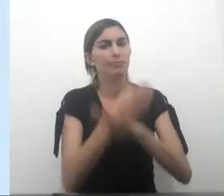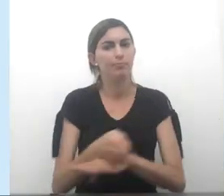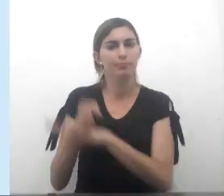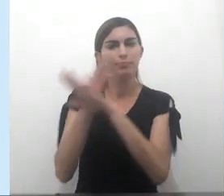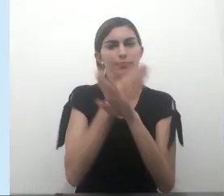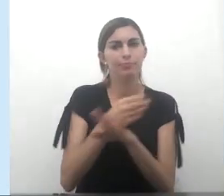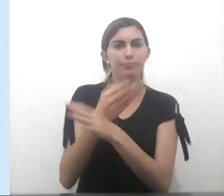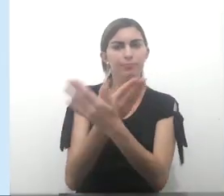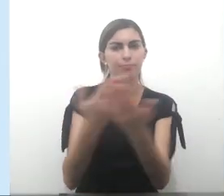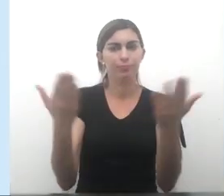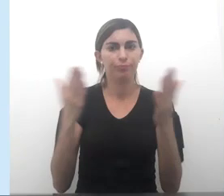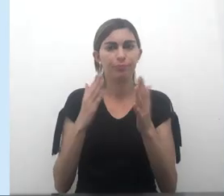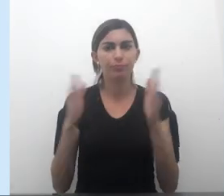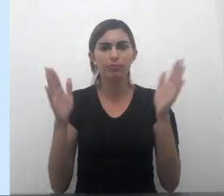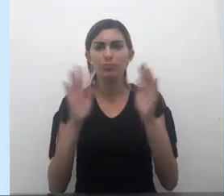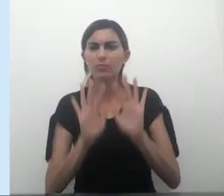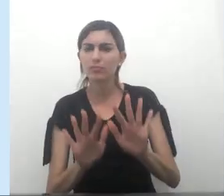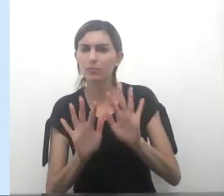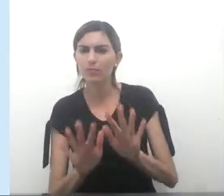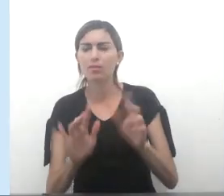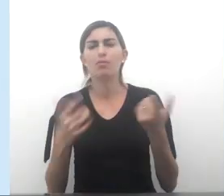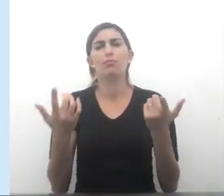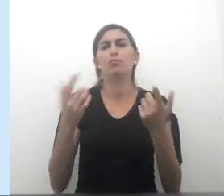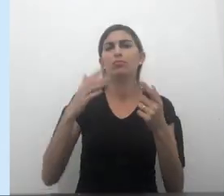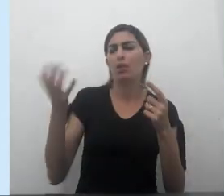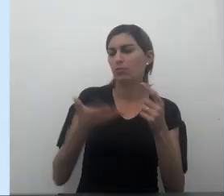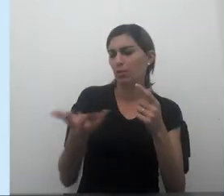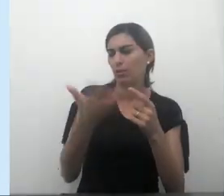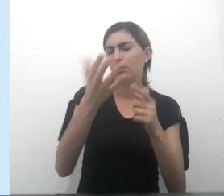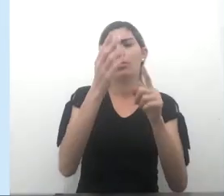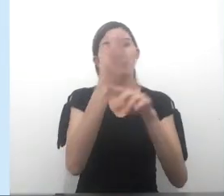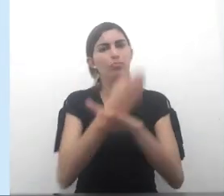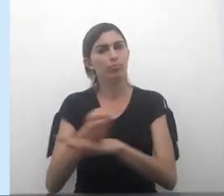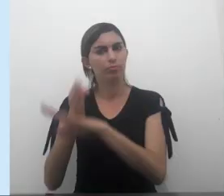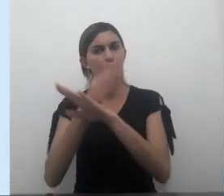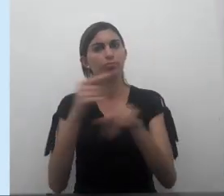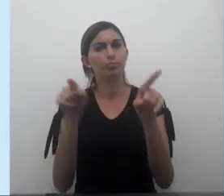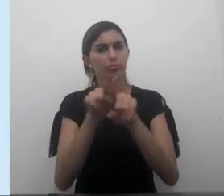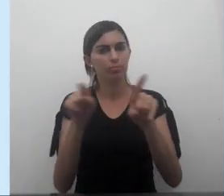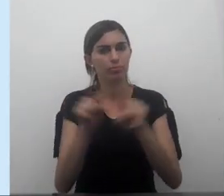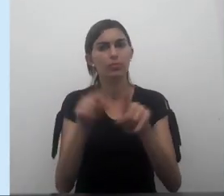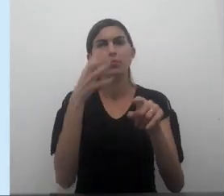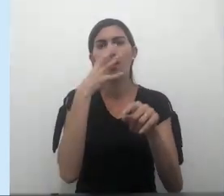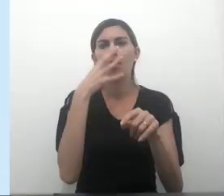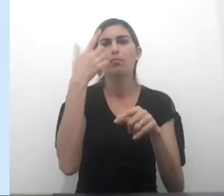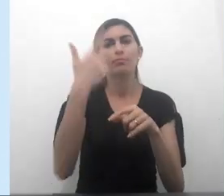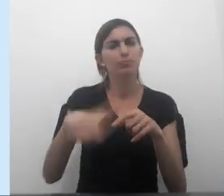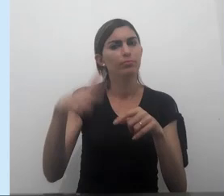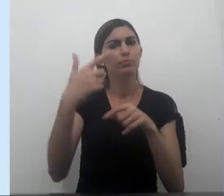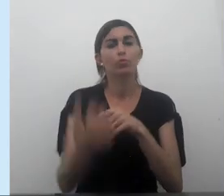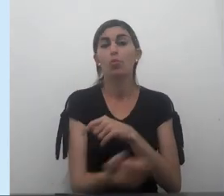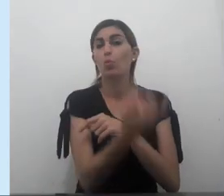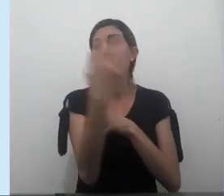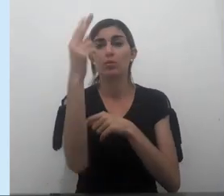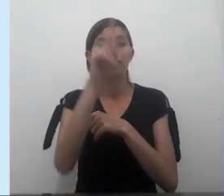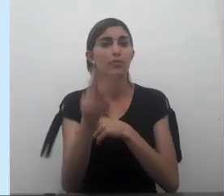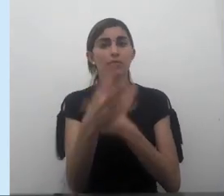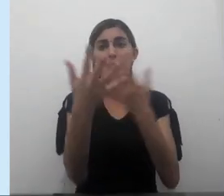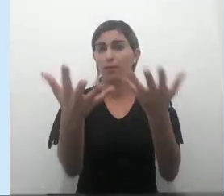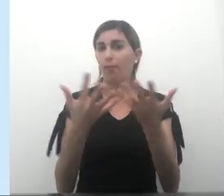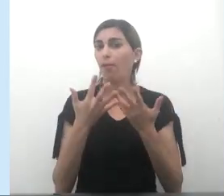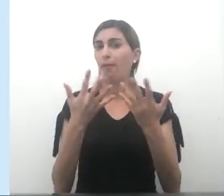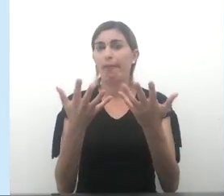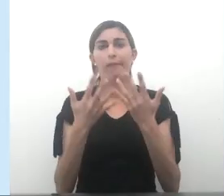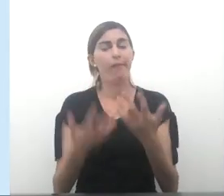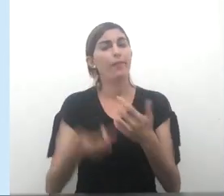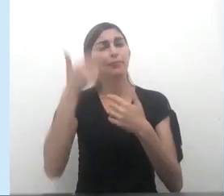Existe um recurso de você deixar o vídeo mais lento, de você acelerar o vídeo, existe também o recurso de você assistir esse vídeo quantas vezes você